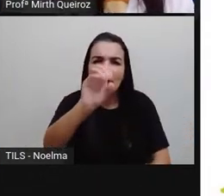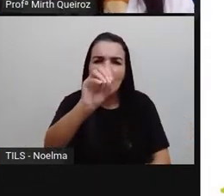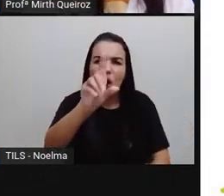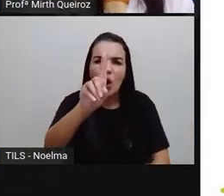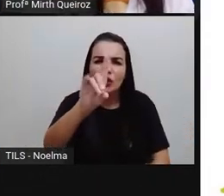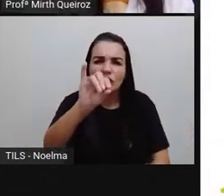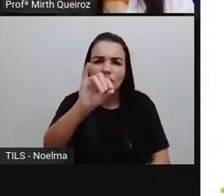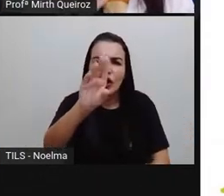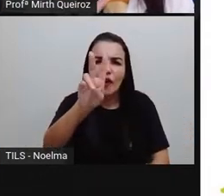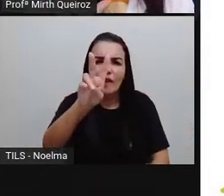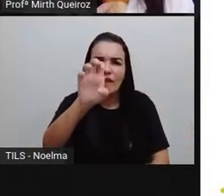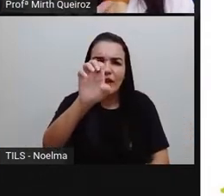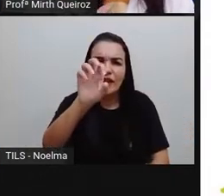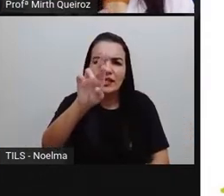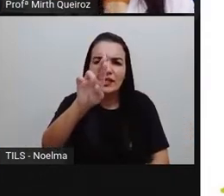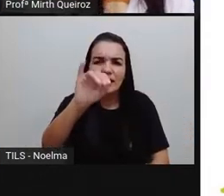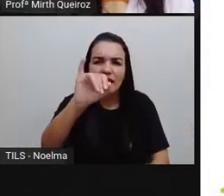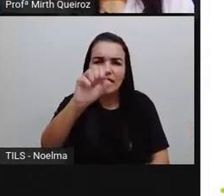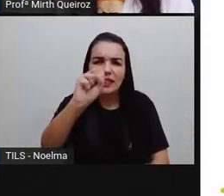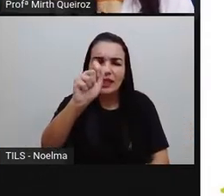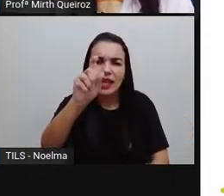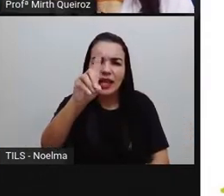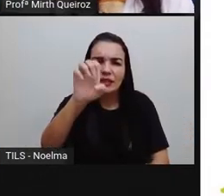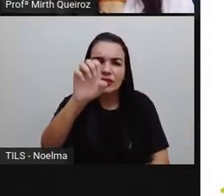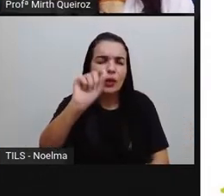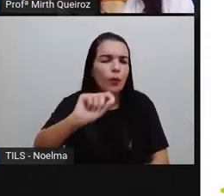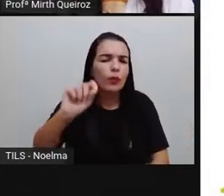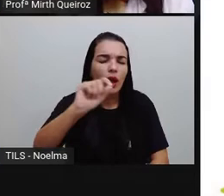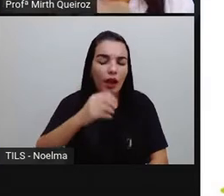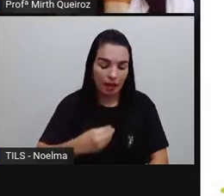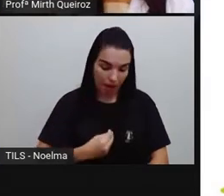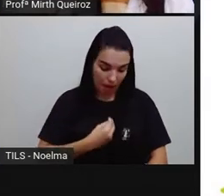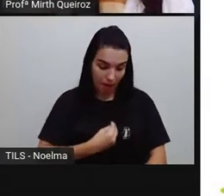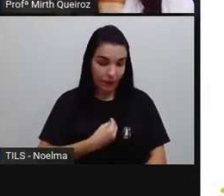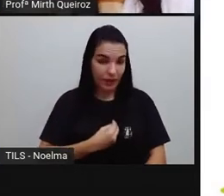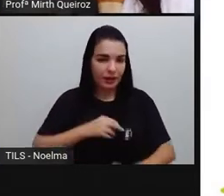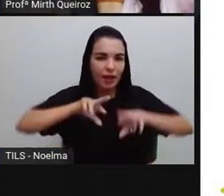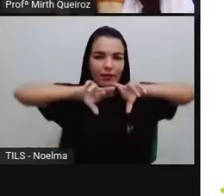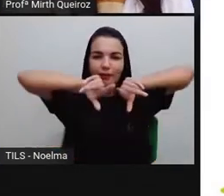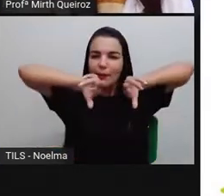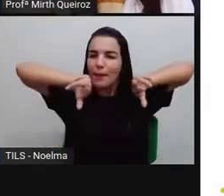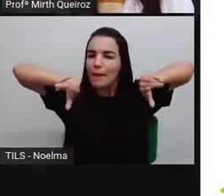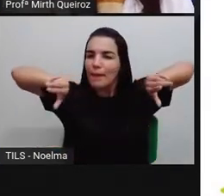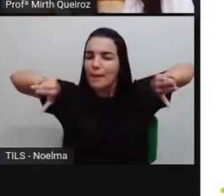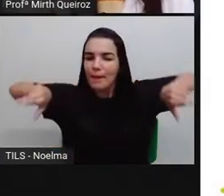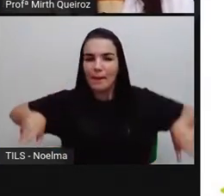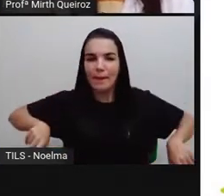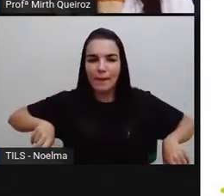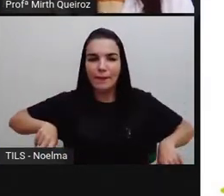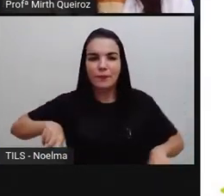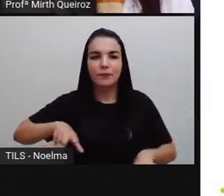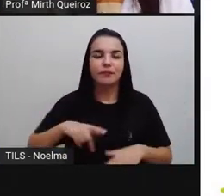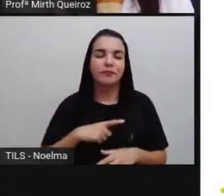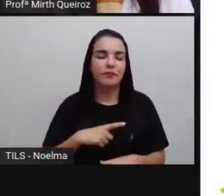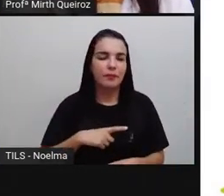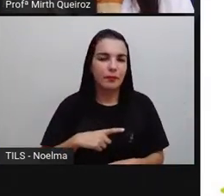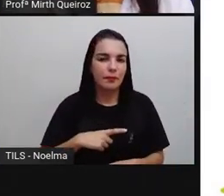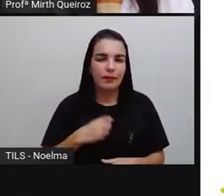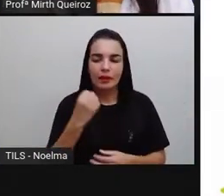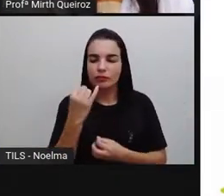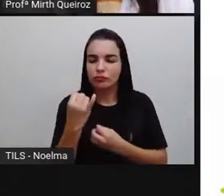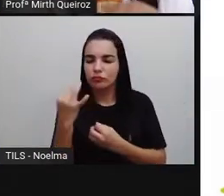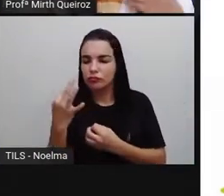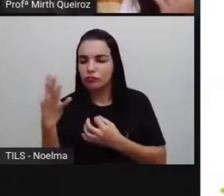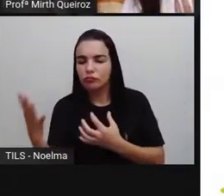palavrinha bio significa vida, né? Diversidade, então seria diversidade de vida, essa vida diversa, né? As diversas espécies que a gente